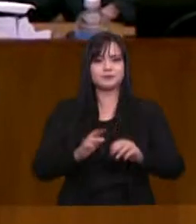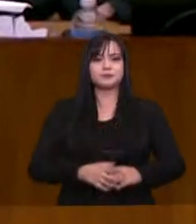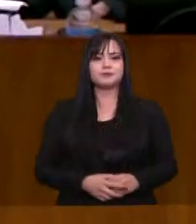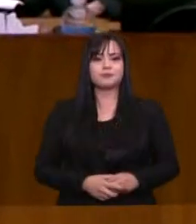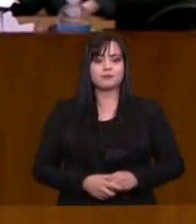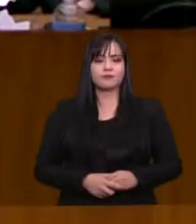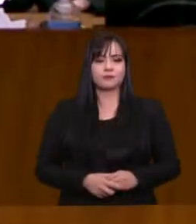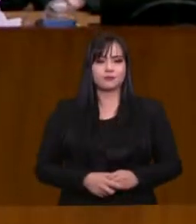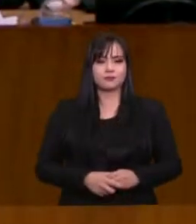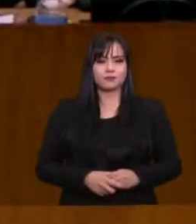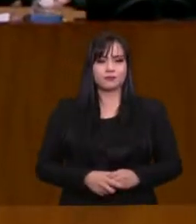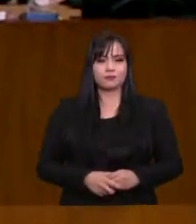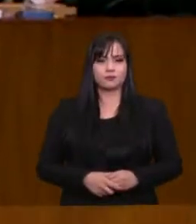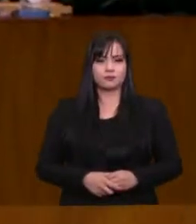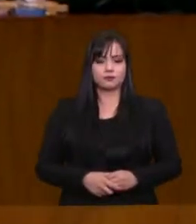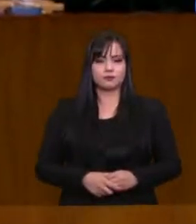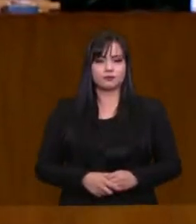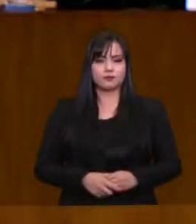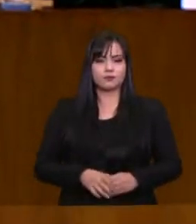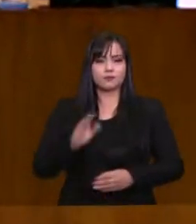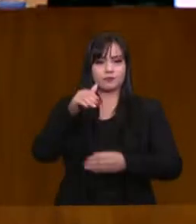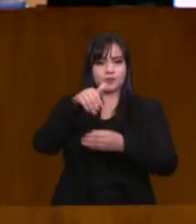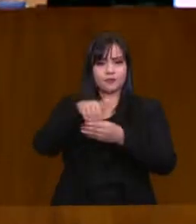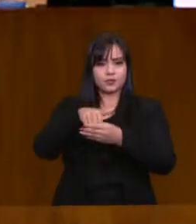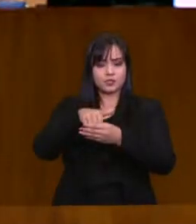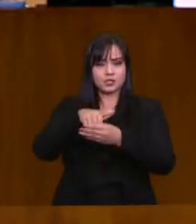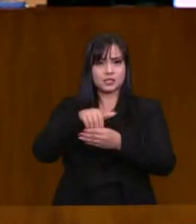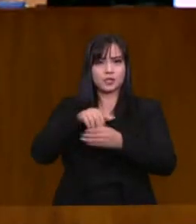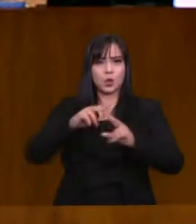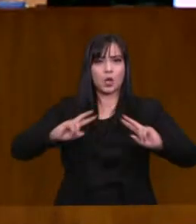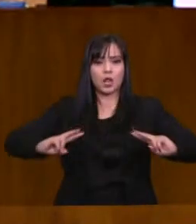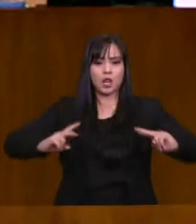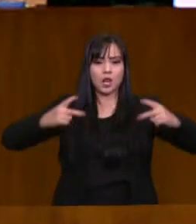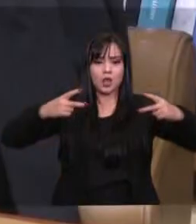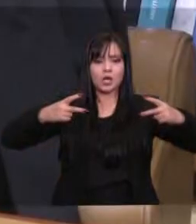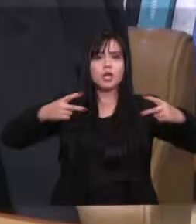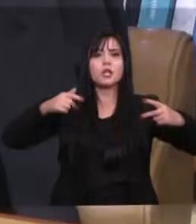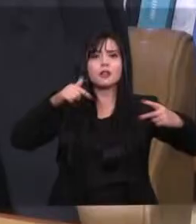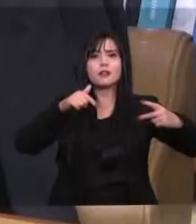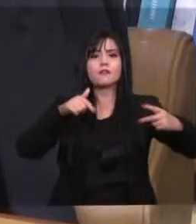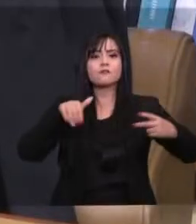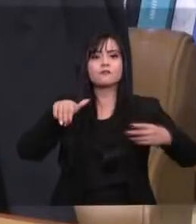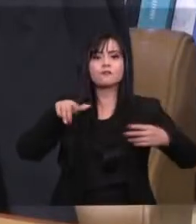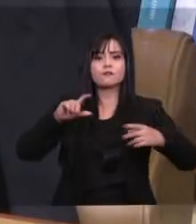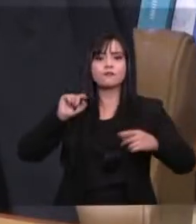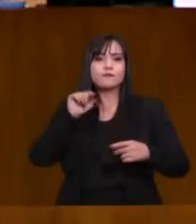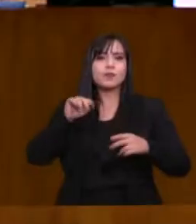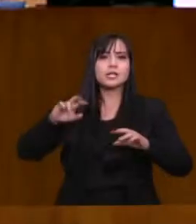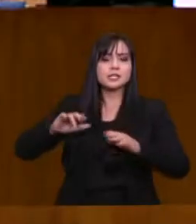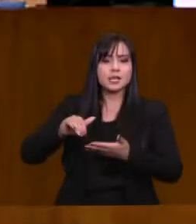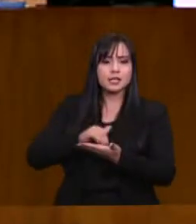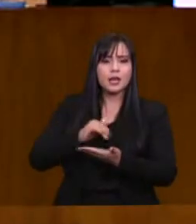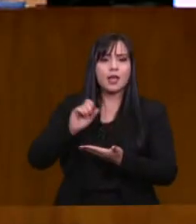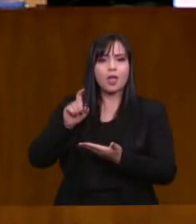desculpe a votação por um link que veio da secretária